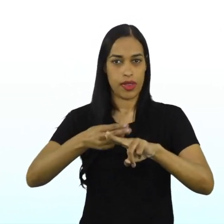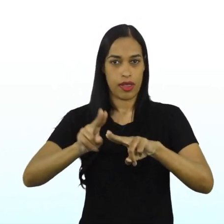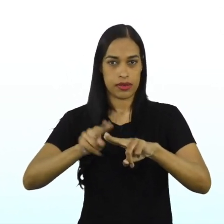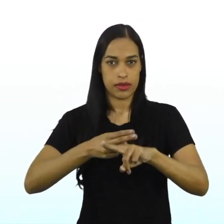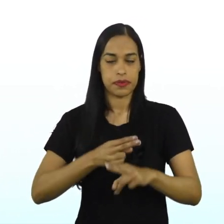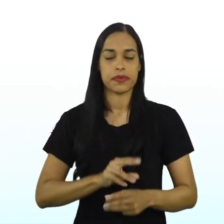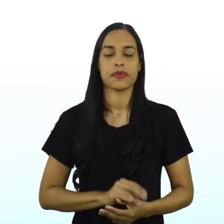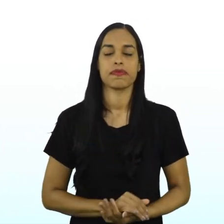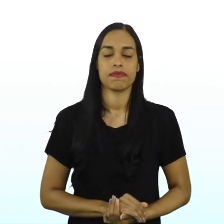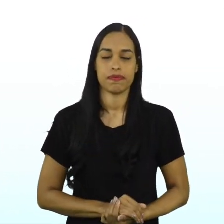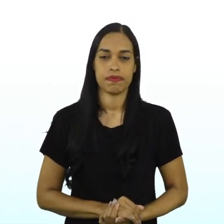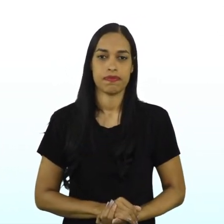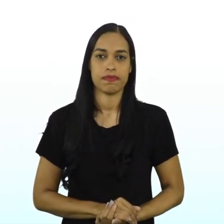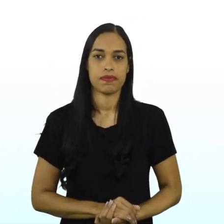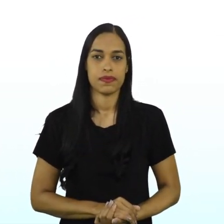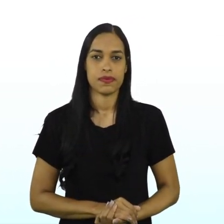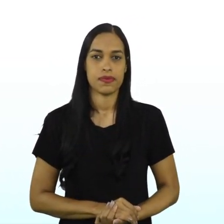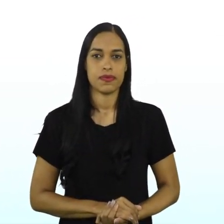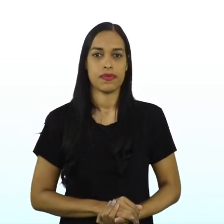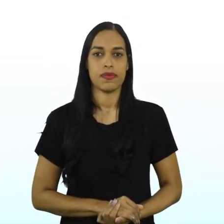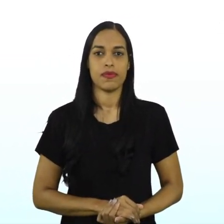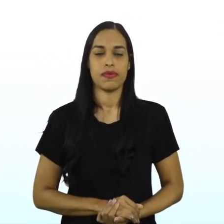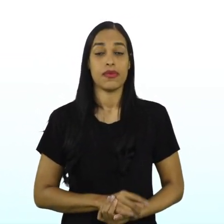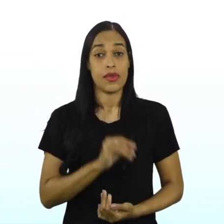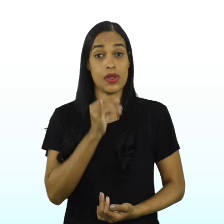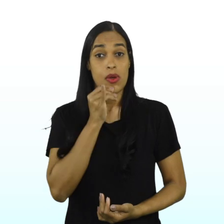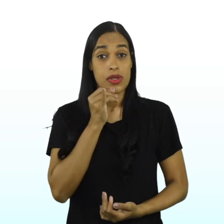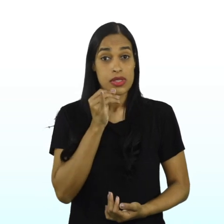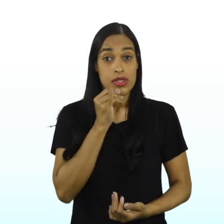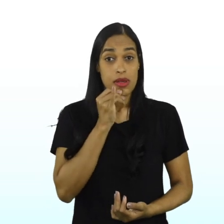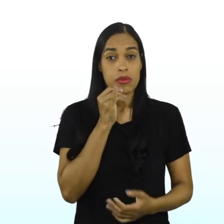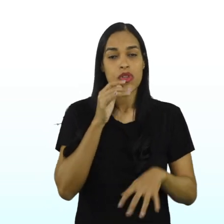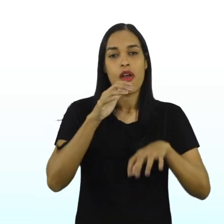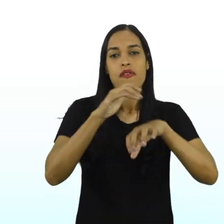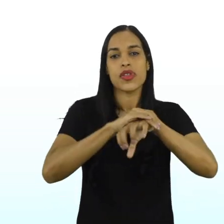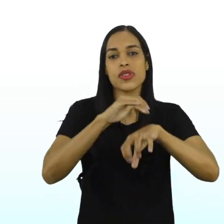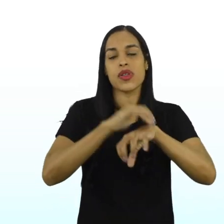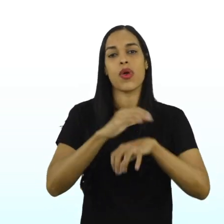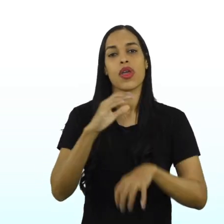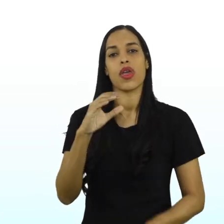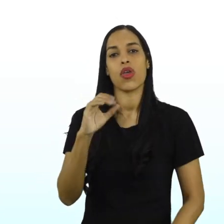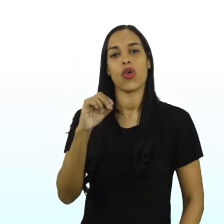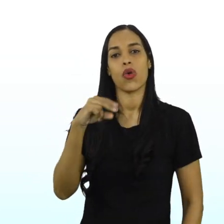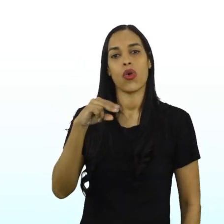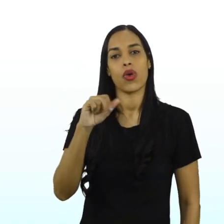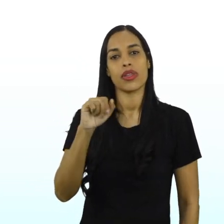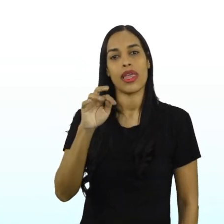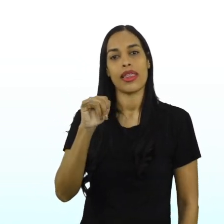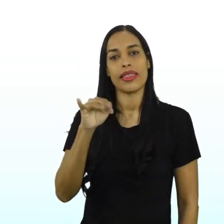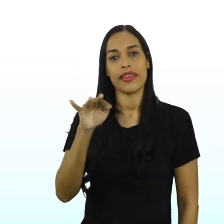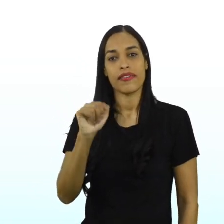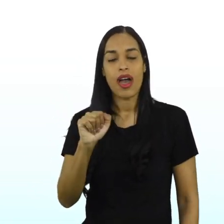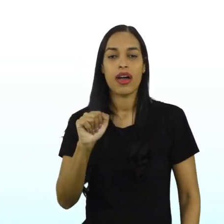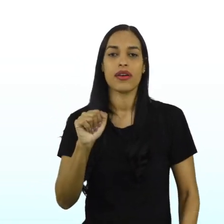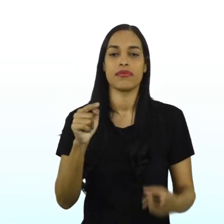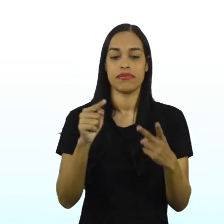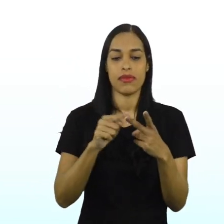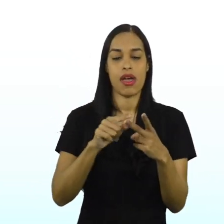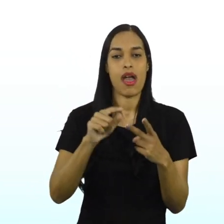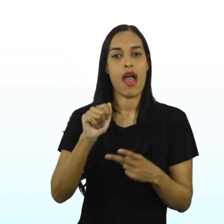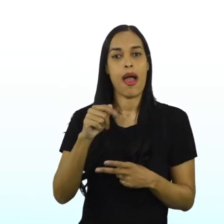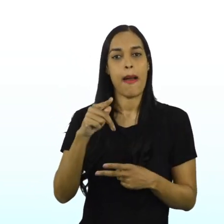chocolate. Ok? Então, ó, isso é um exemplo da função que? Conativa ou